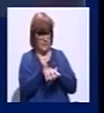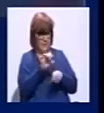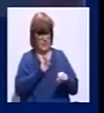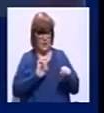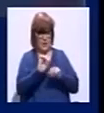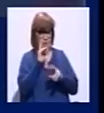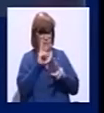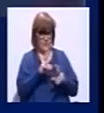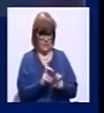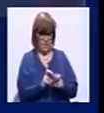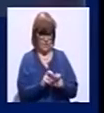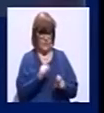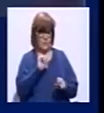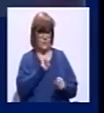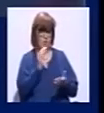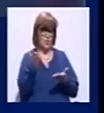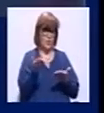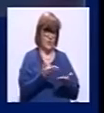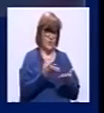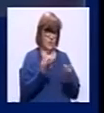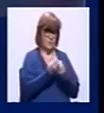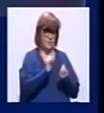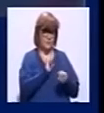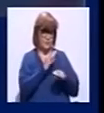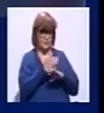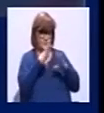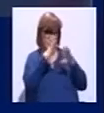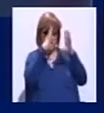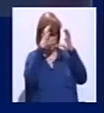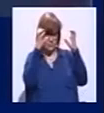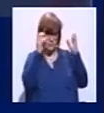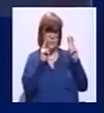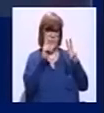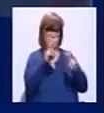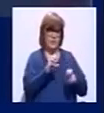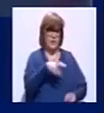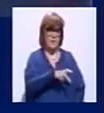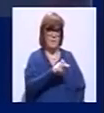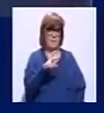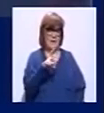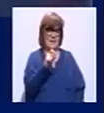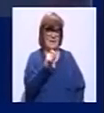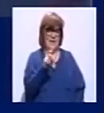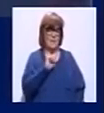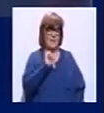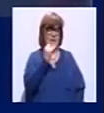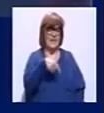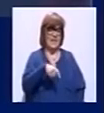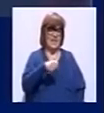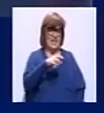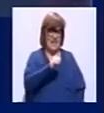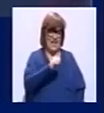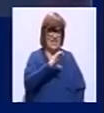investigação para é nosso convidado a juntar-se a nós em directo via skype porque o investigador marcelo petri do inesc tec e agradeço também